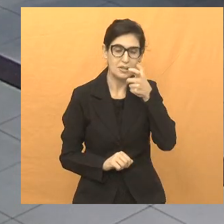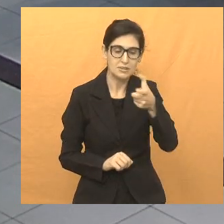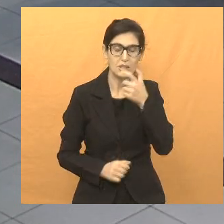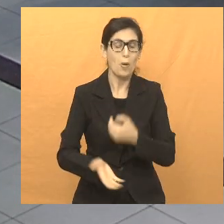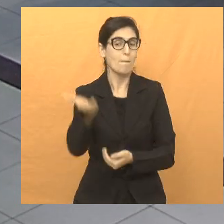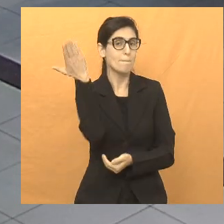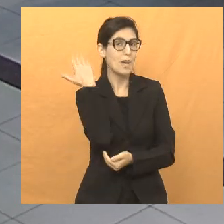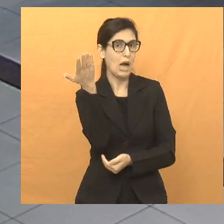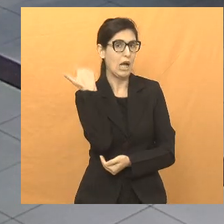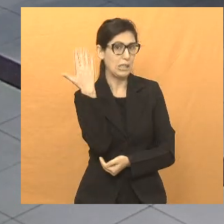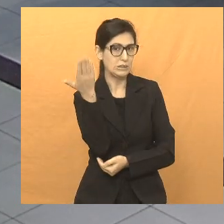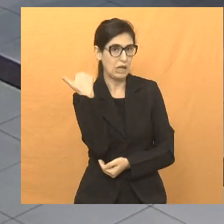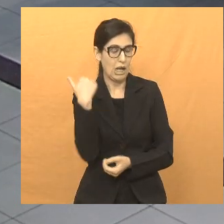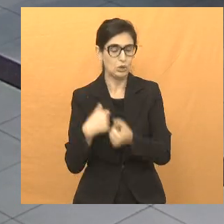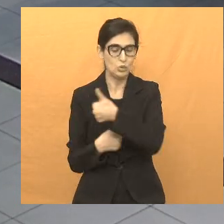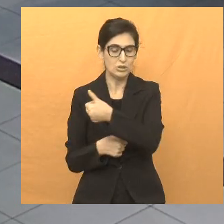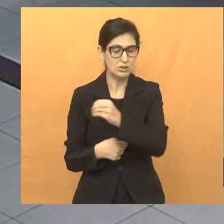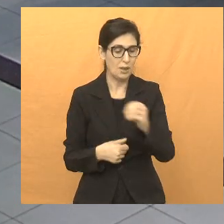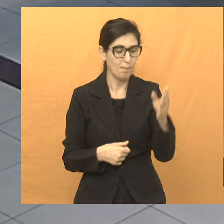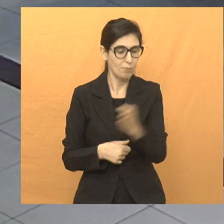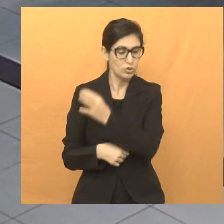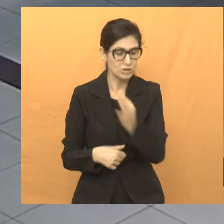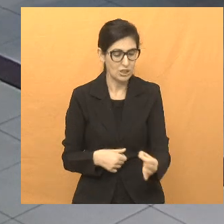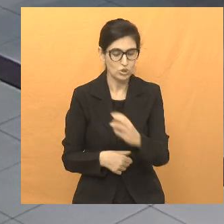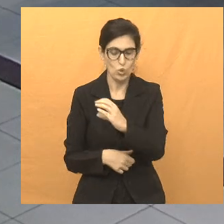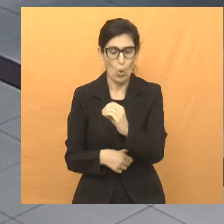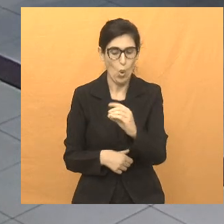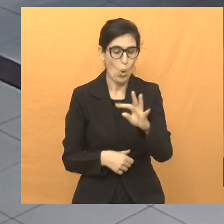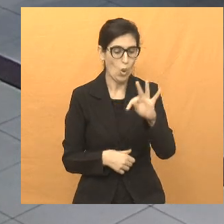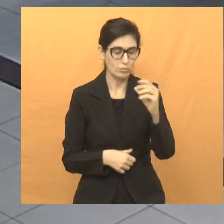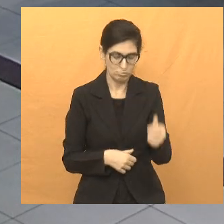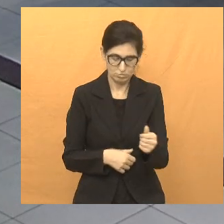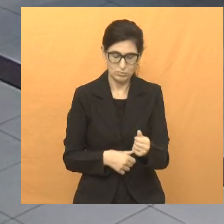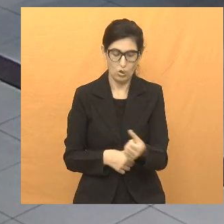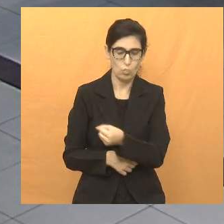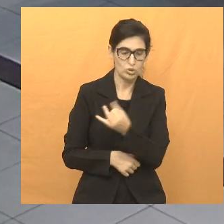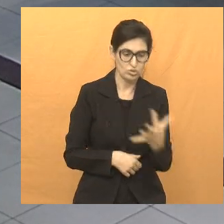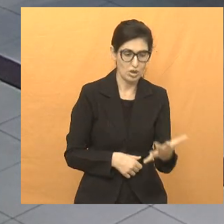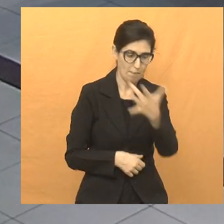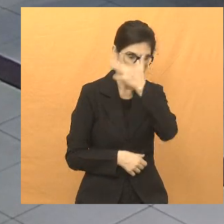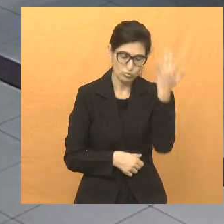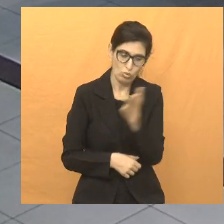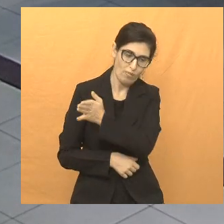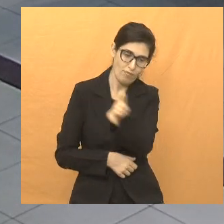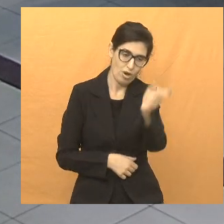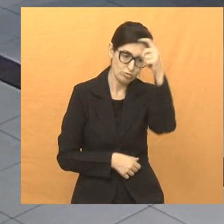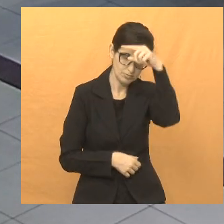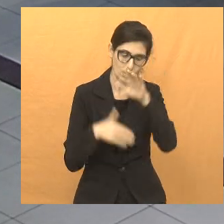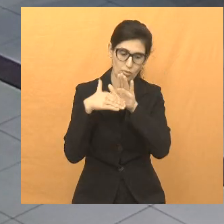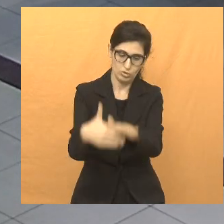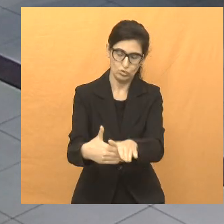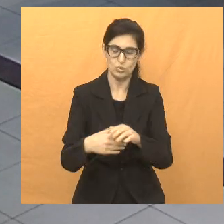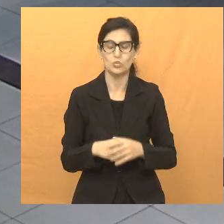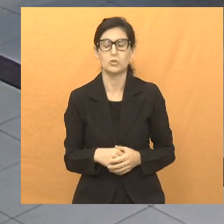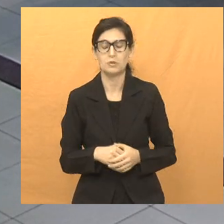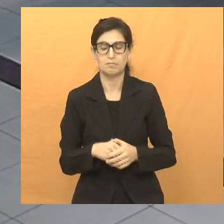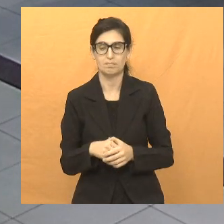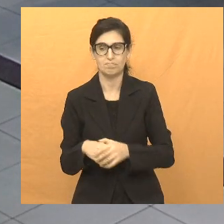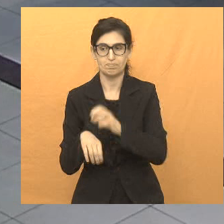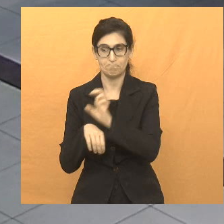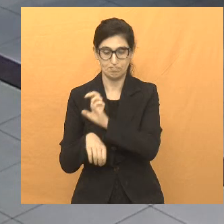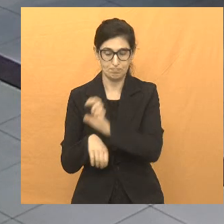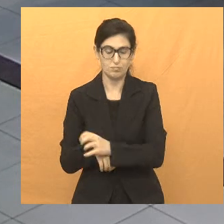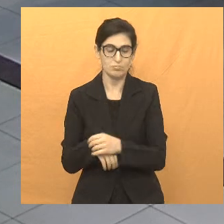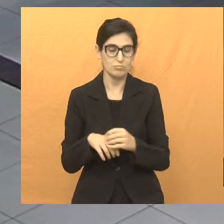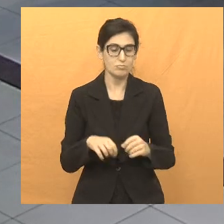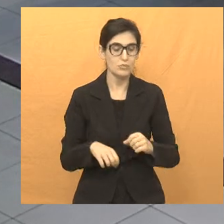eram computados 100% das cotas do Estado. E nessa prestação, a gente acabou incluindo aí não